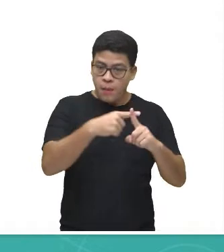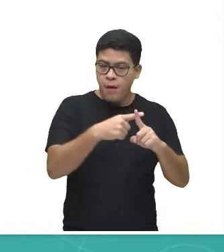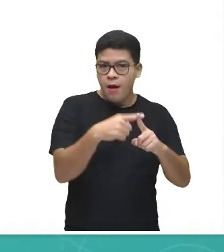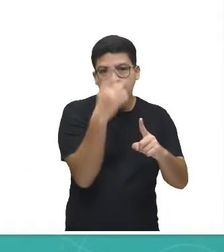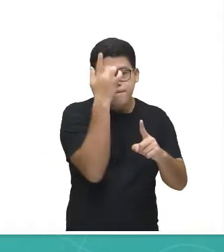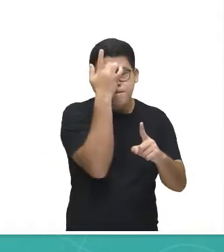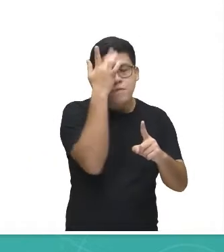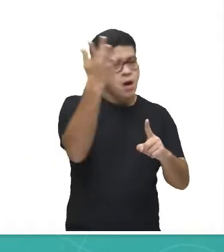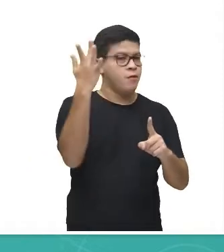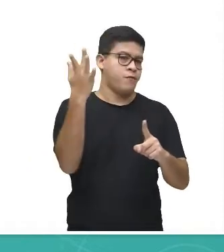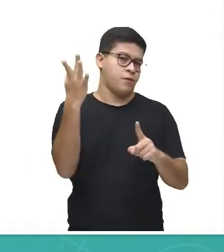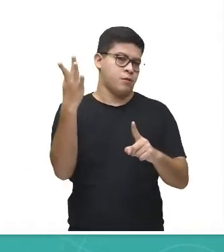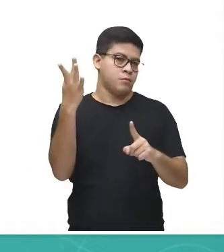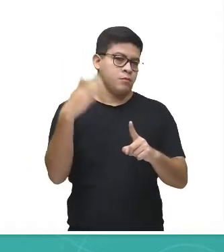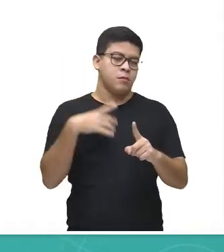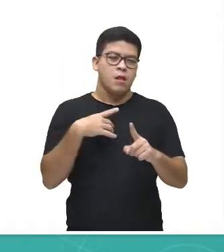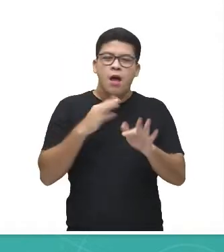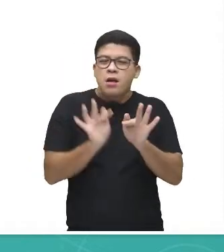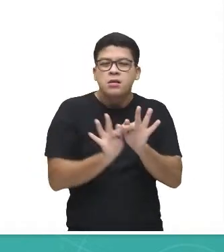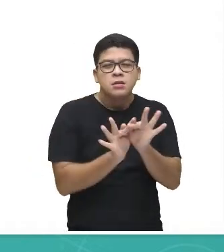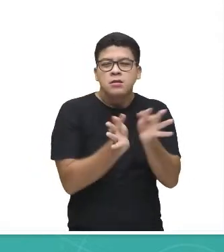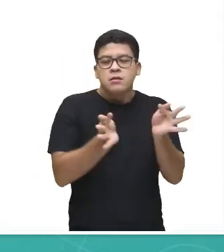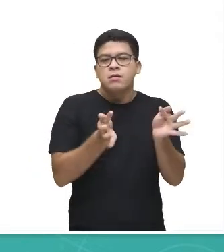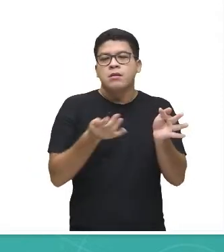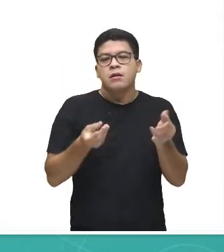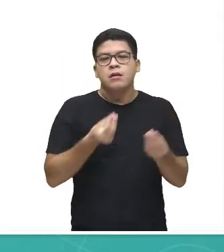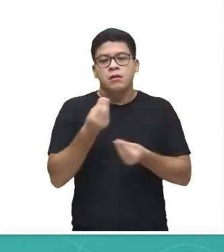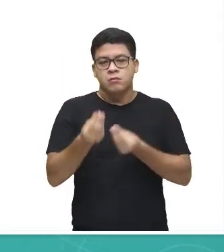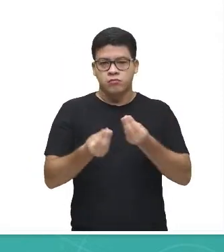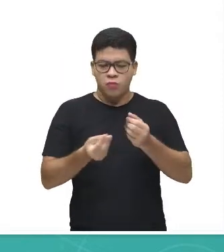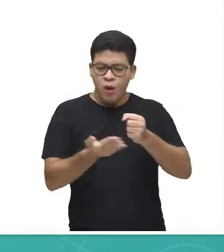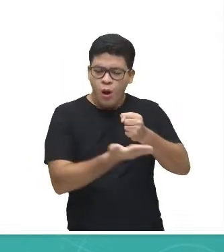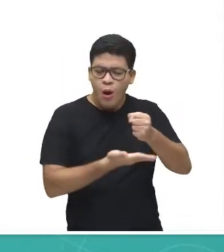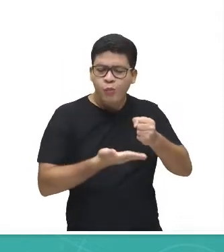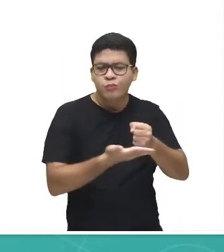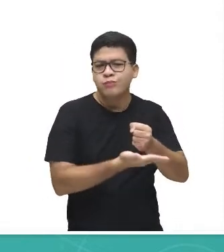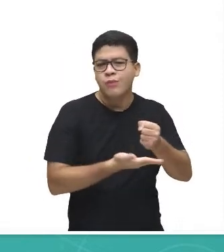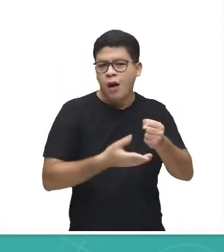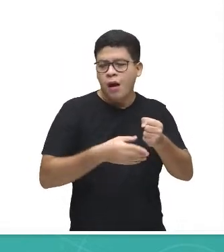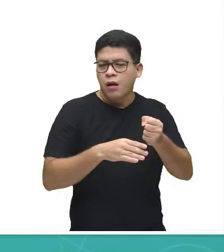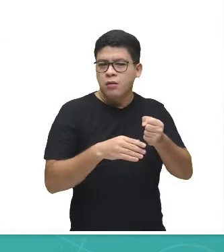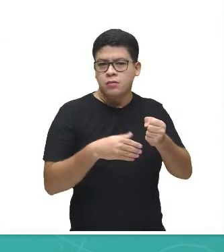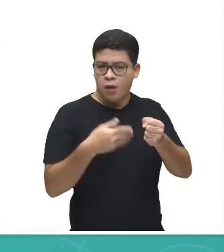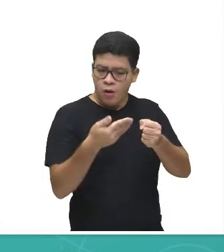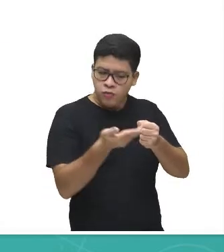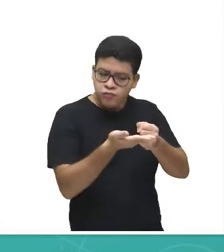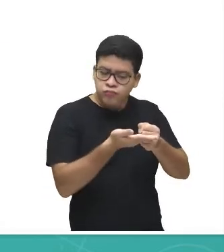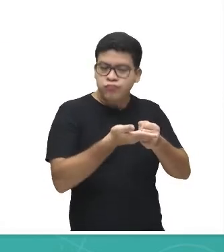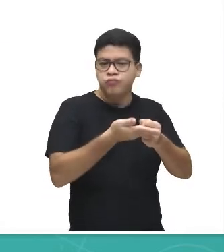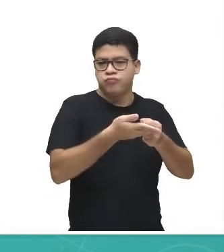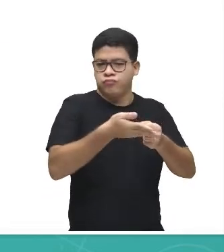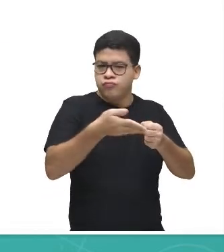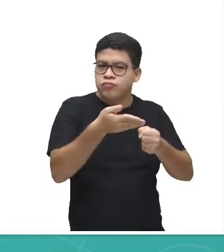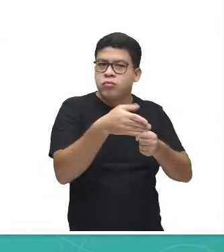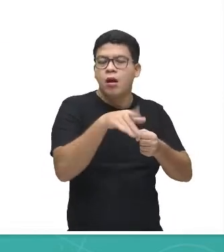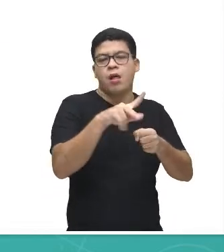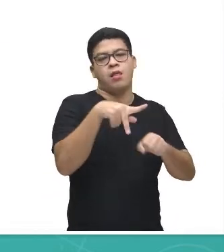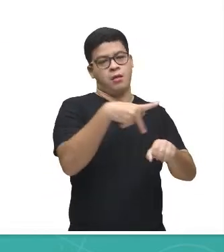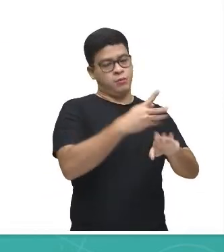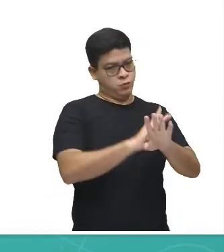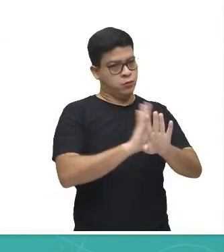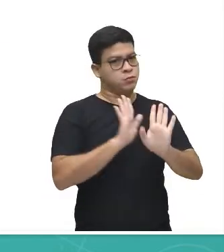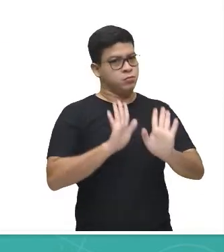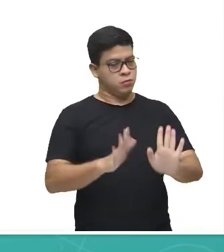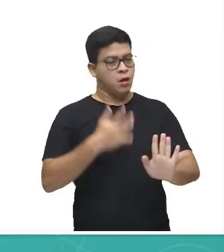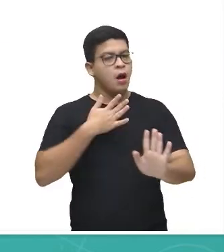é a forma mais básica que nós temos em se tratando de operações matemáticas. Então, olha só, a forma